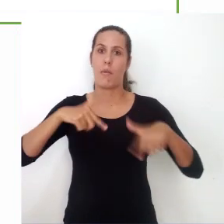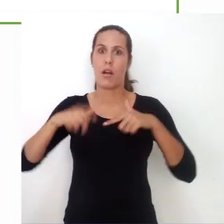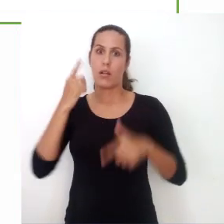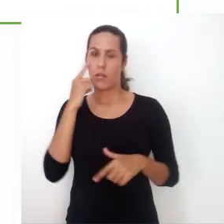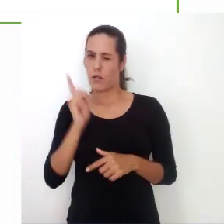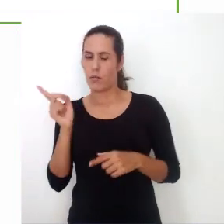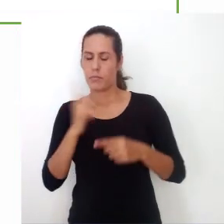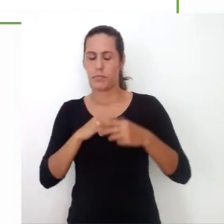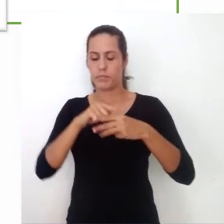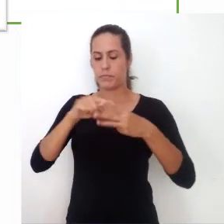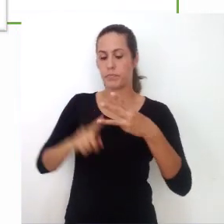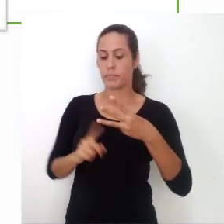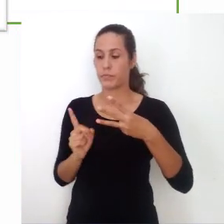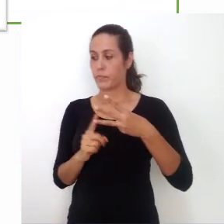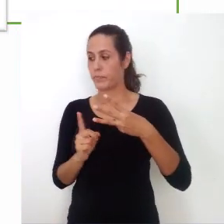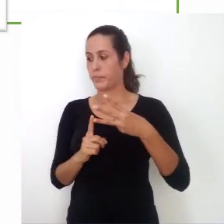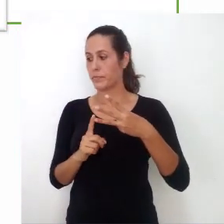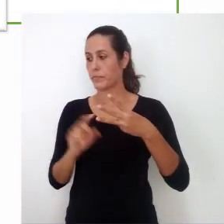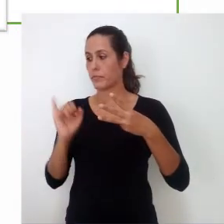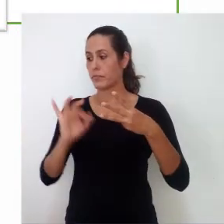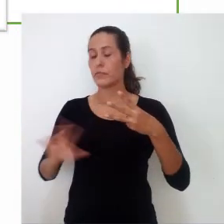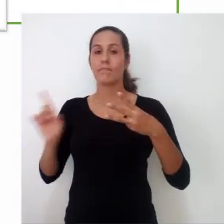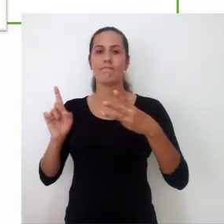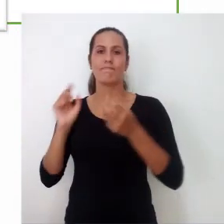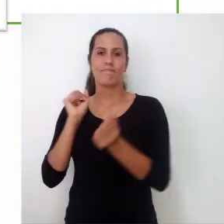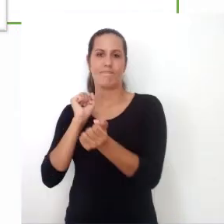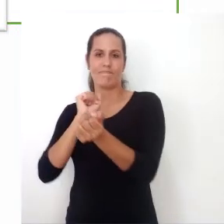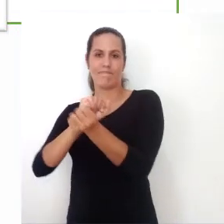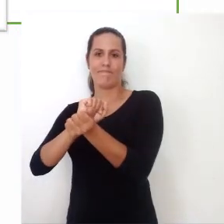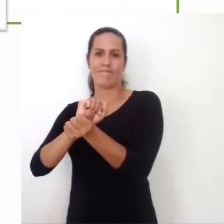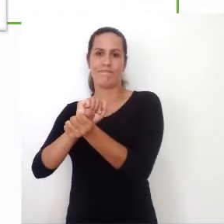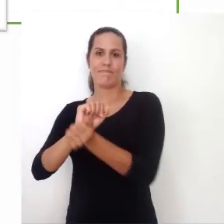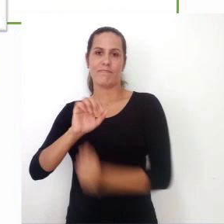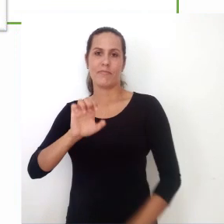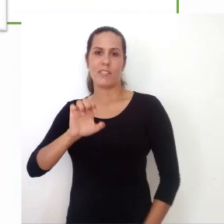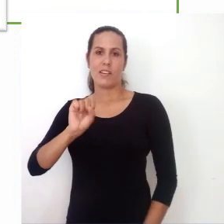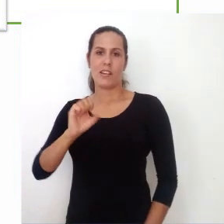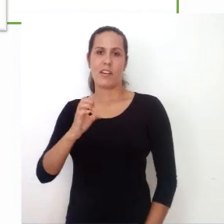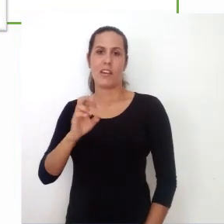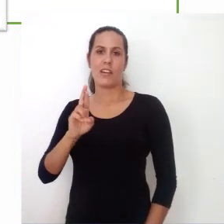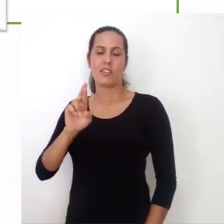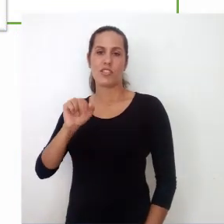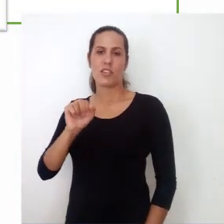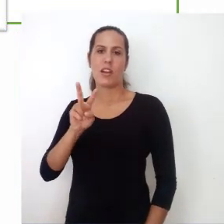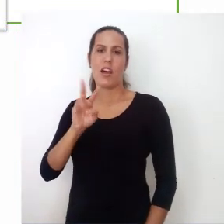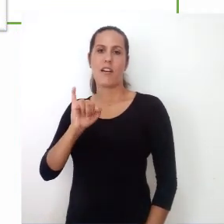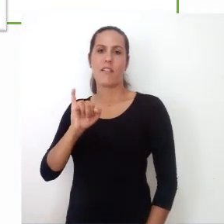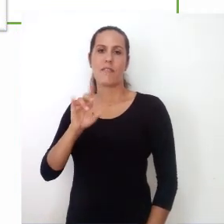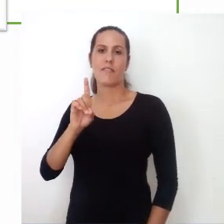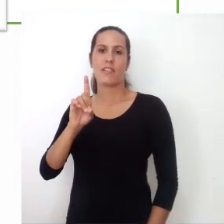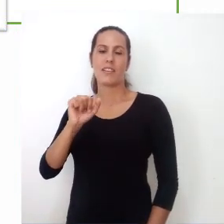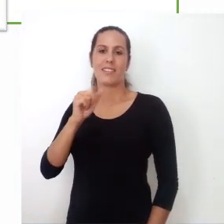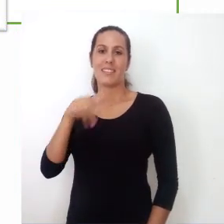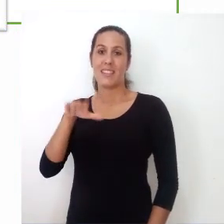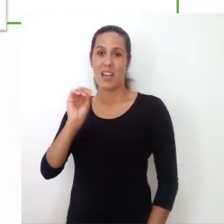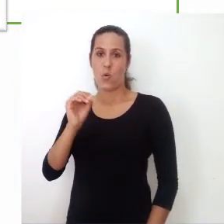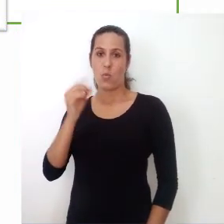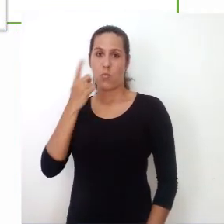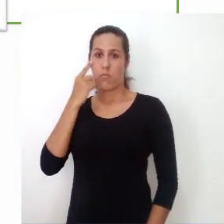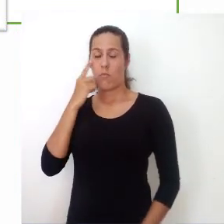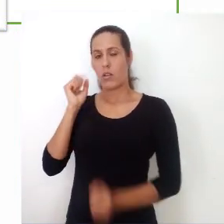atual. Vamos para a próxima. Nós temos aí a escravidão. Muitas vezes nós achamos que a